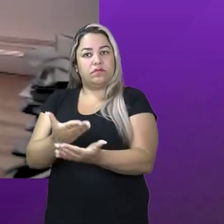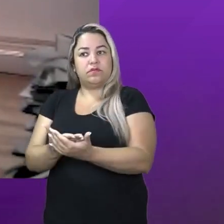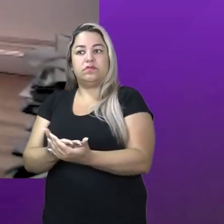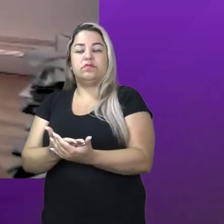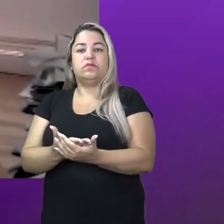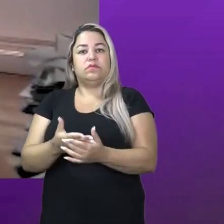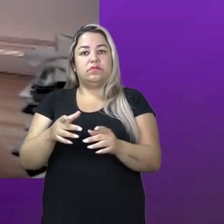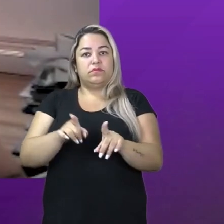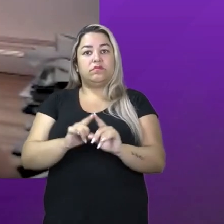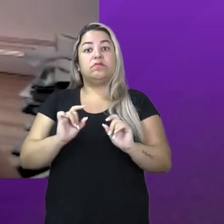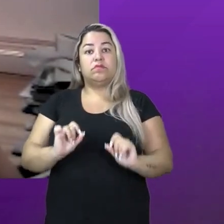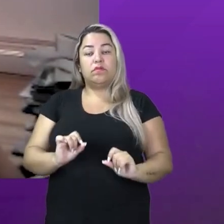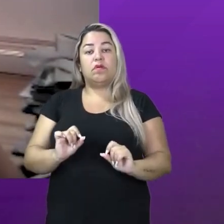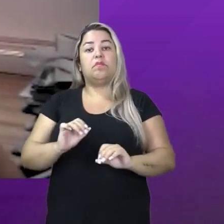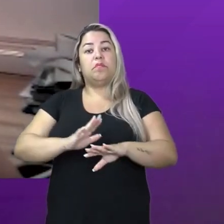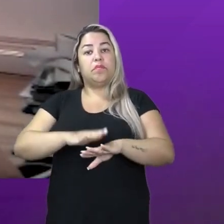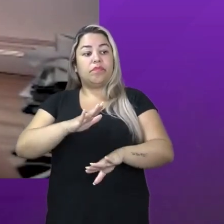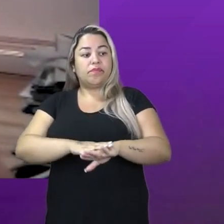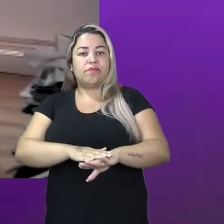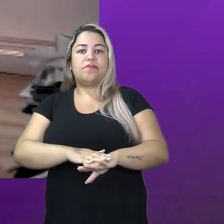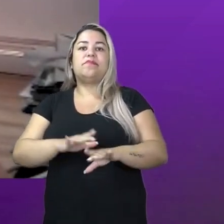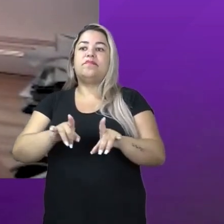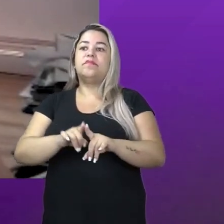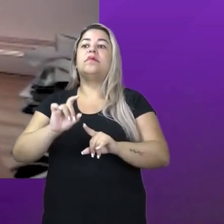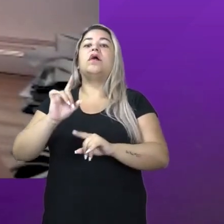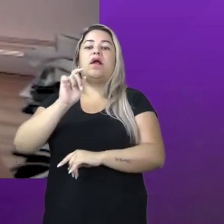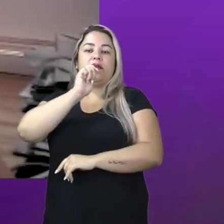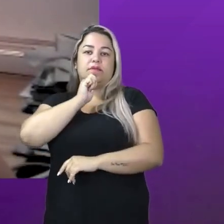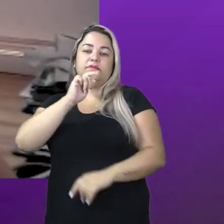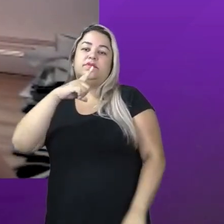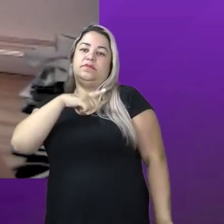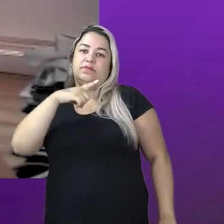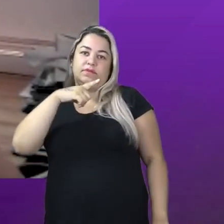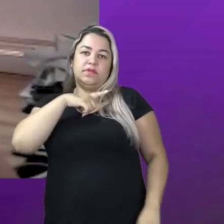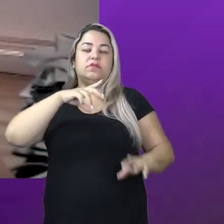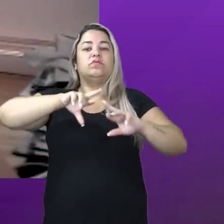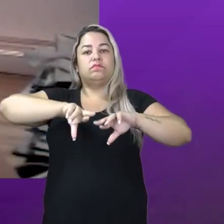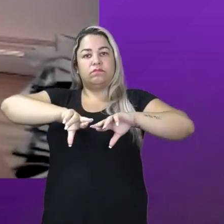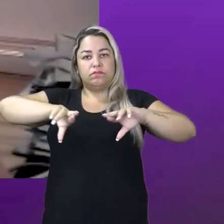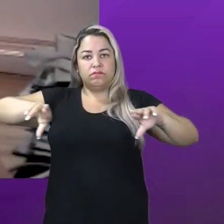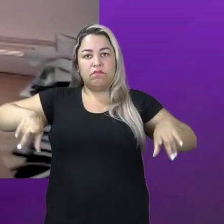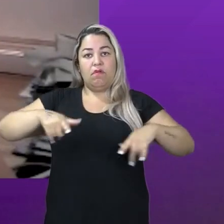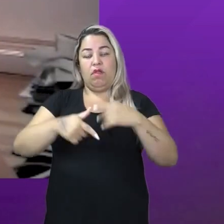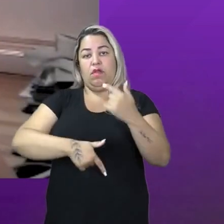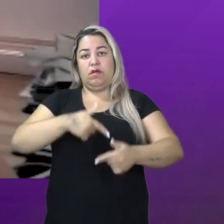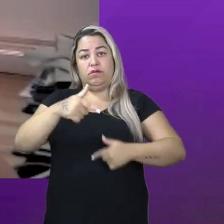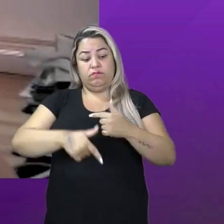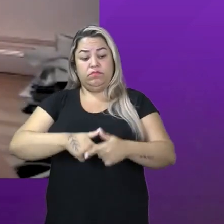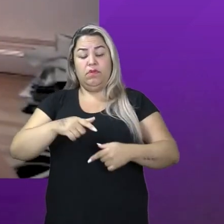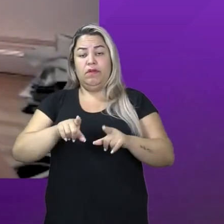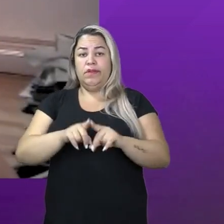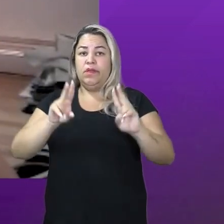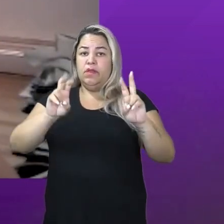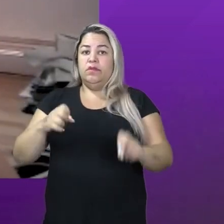não significa uma igualdade salarial. A gente ainda tem diferenças salariais que persistem sobre